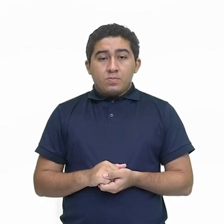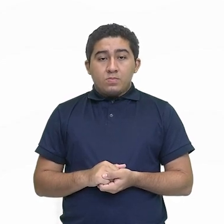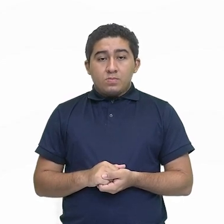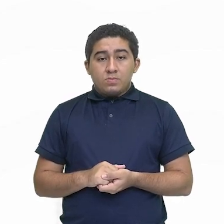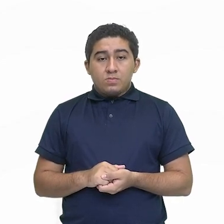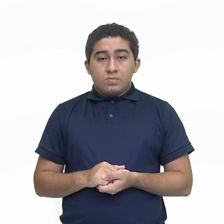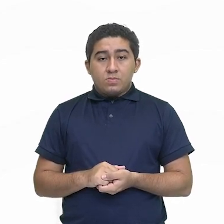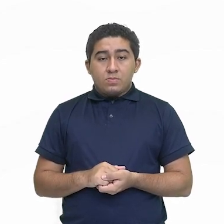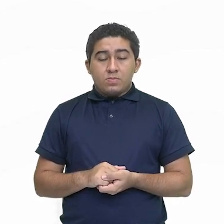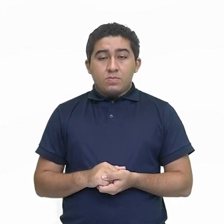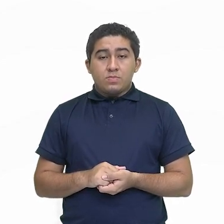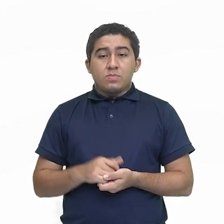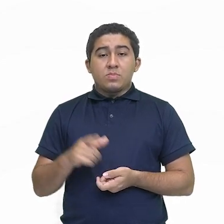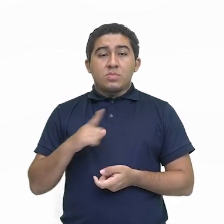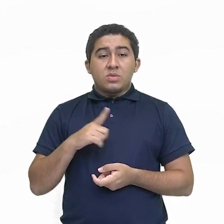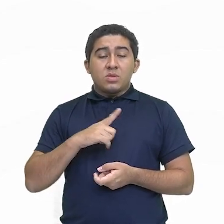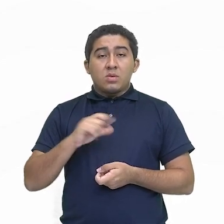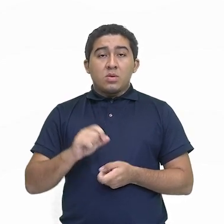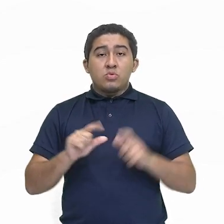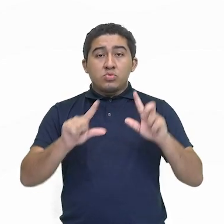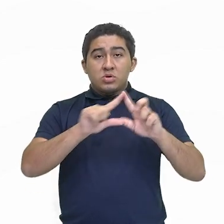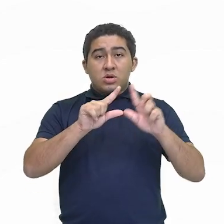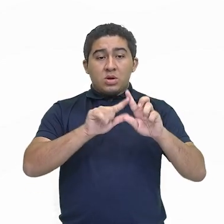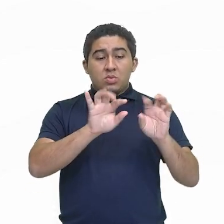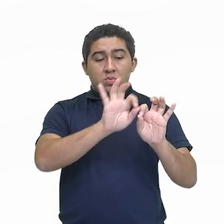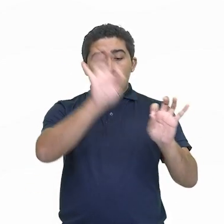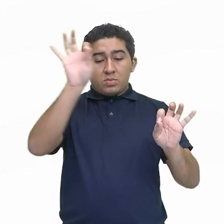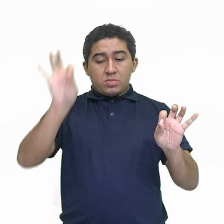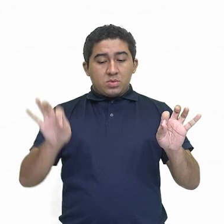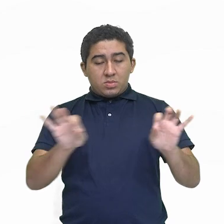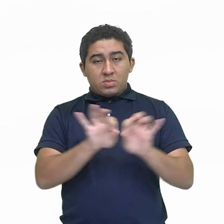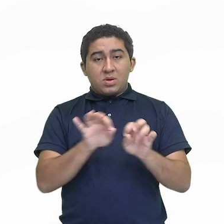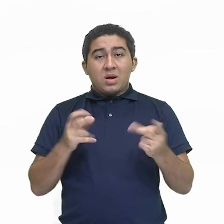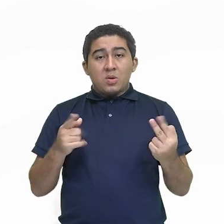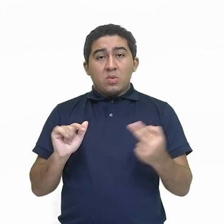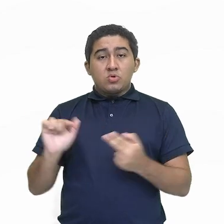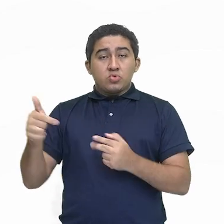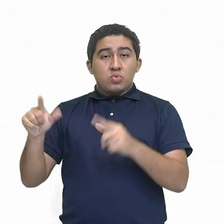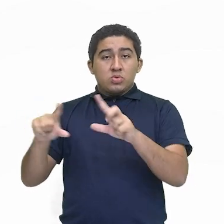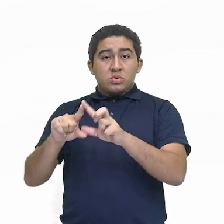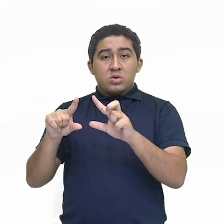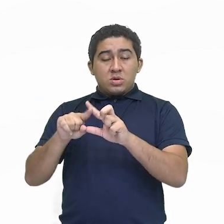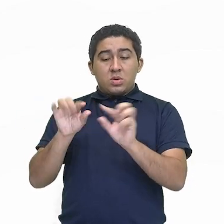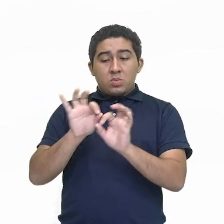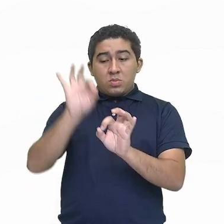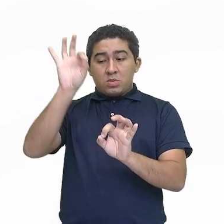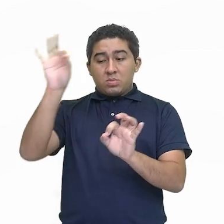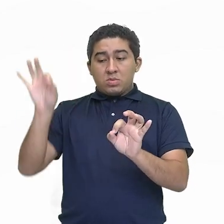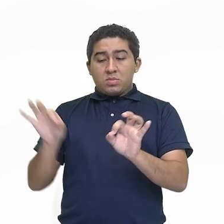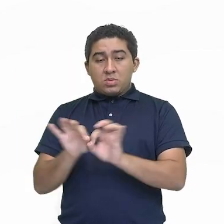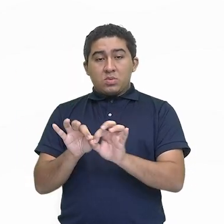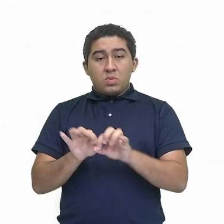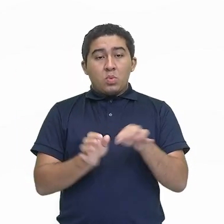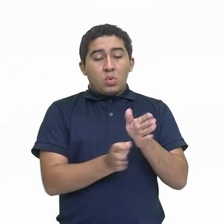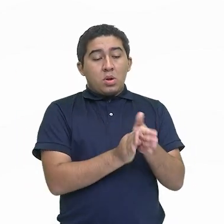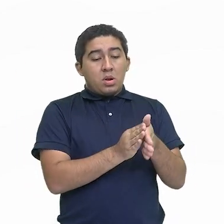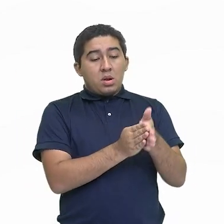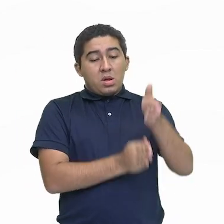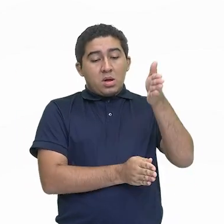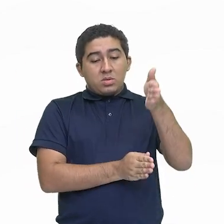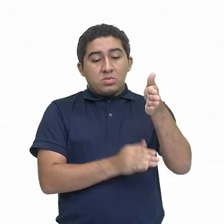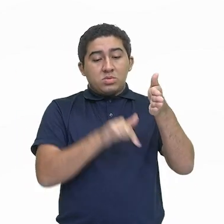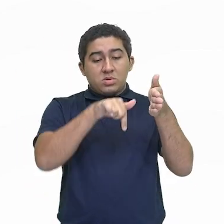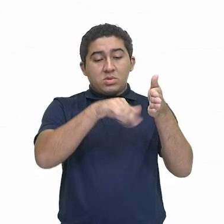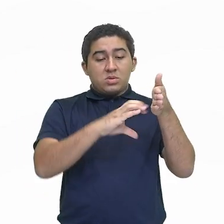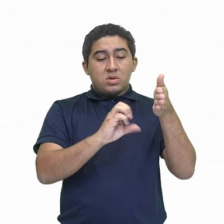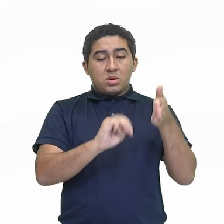O perímetro de um triângulo isósceles é igual a de um triângulo equilátero cujo lado mede 7 centímetros. Aí